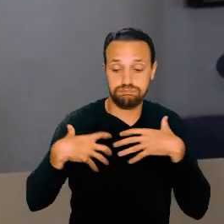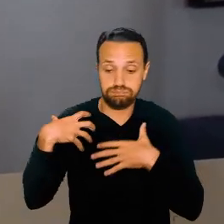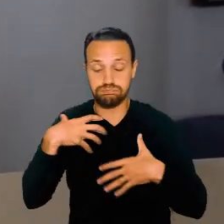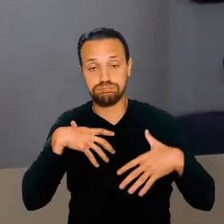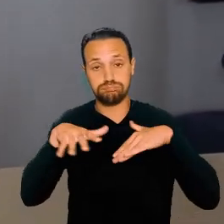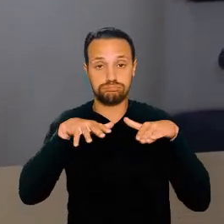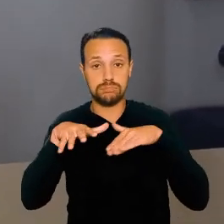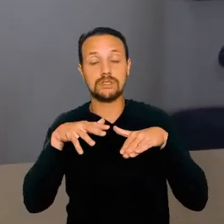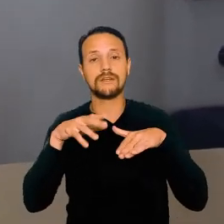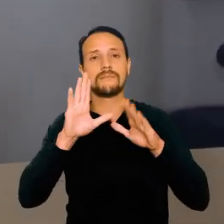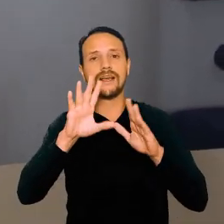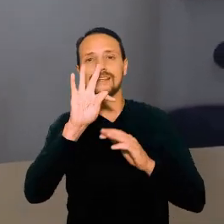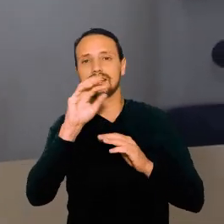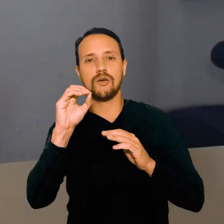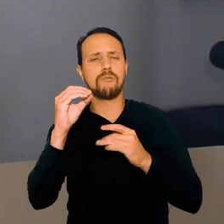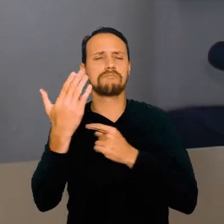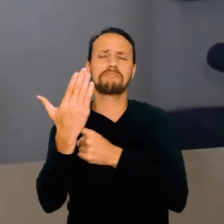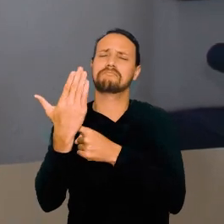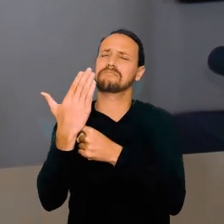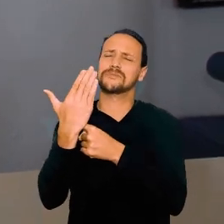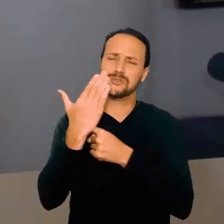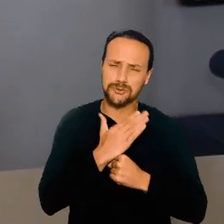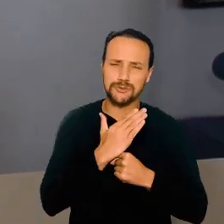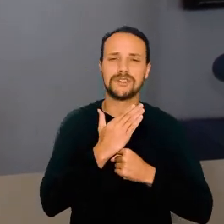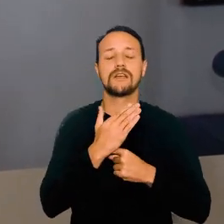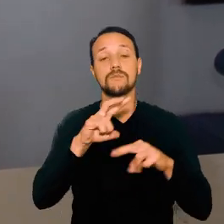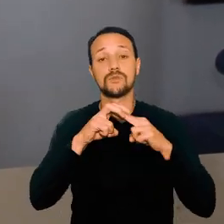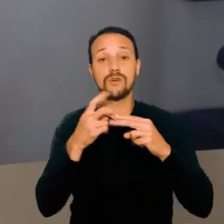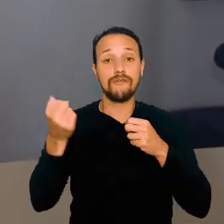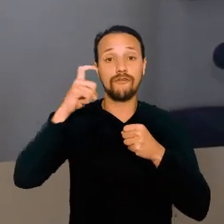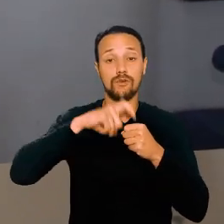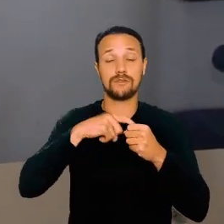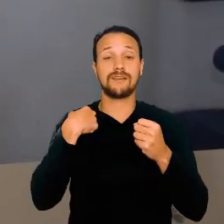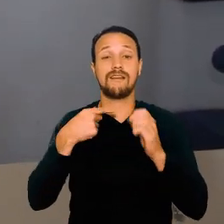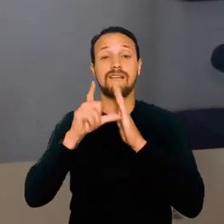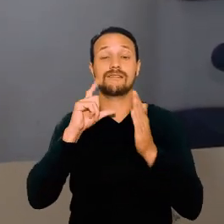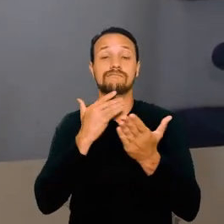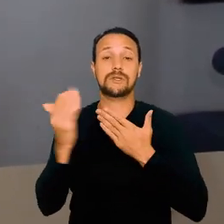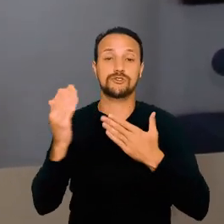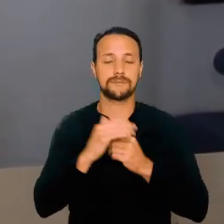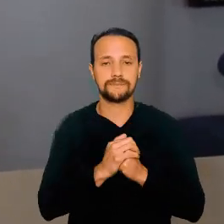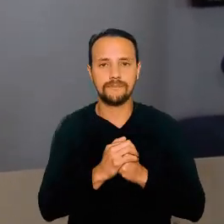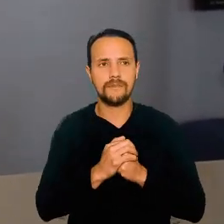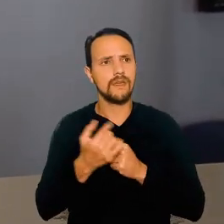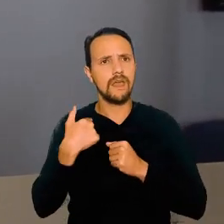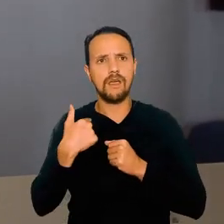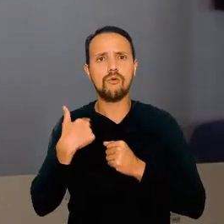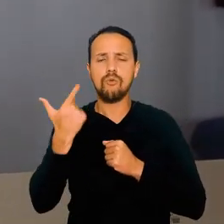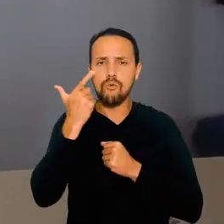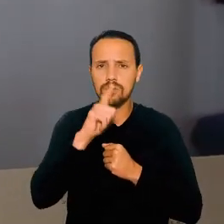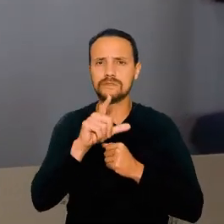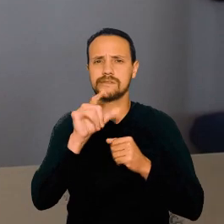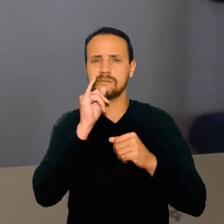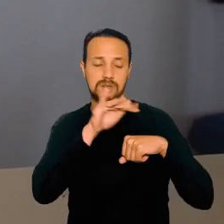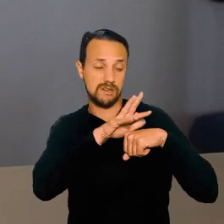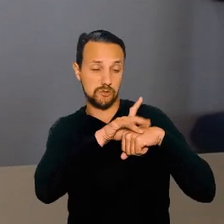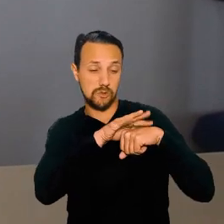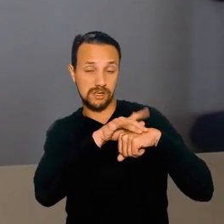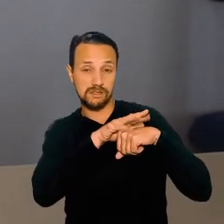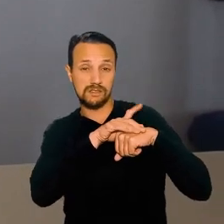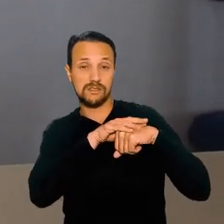atendimentos combinados, isso, várias atividades que vocês promovem no parquinho adaptado, na cozinha, porque eu também já